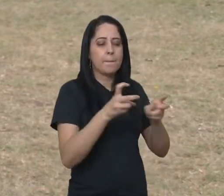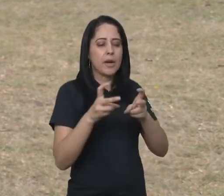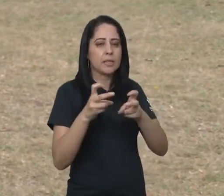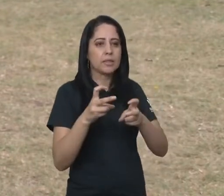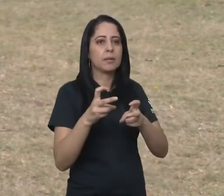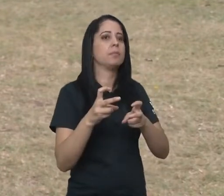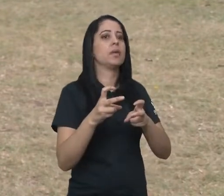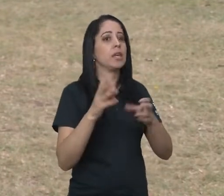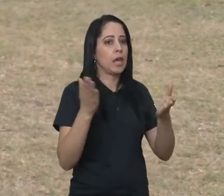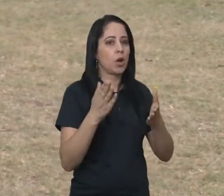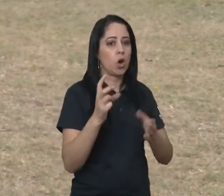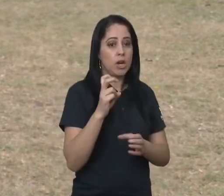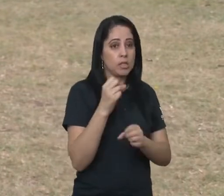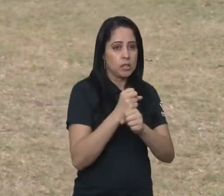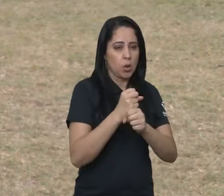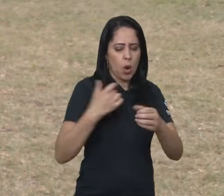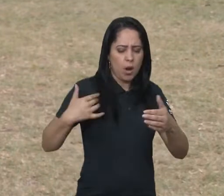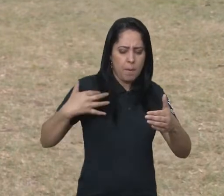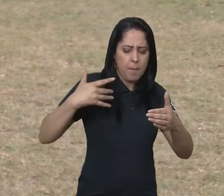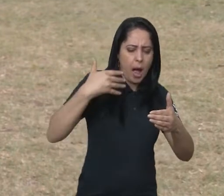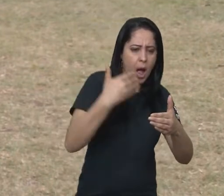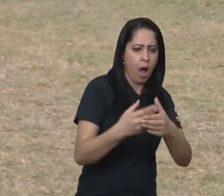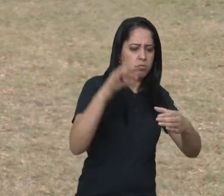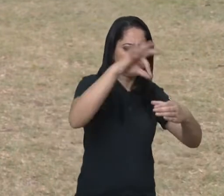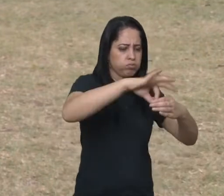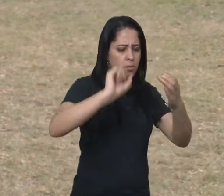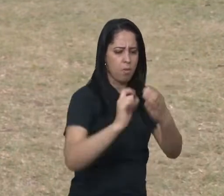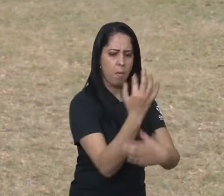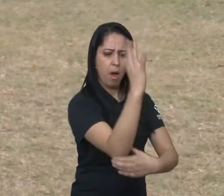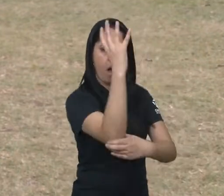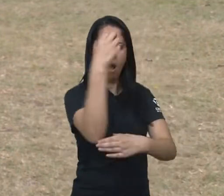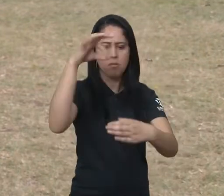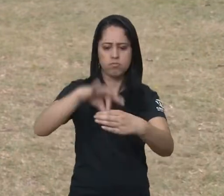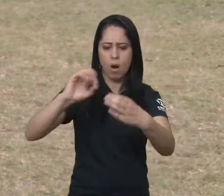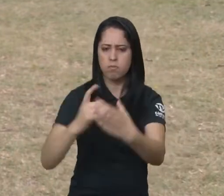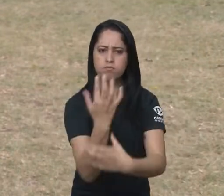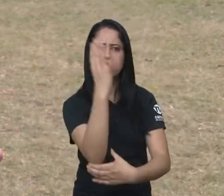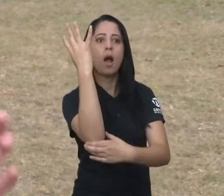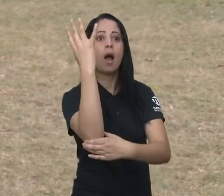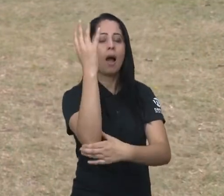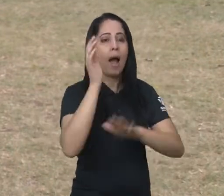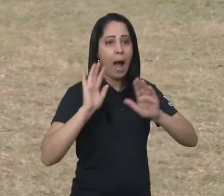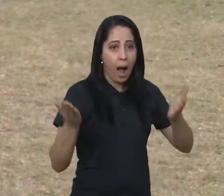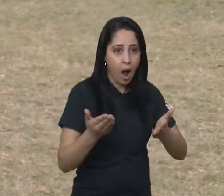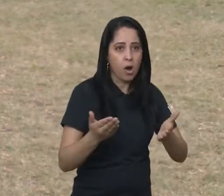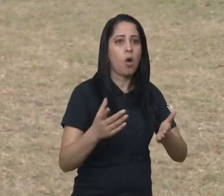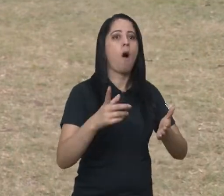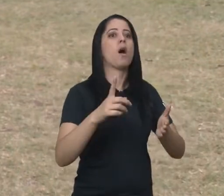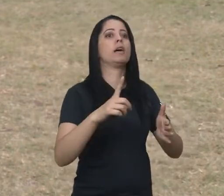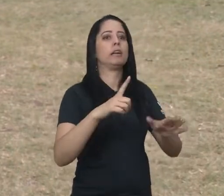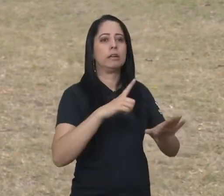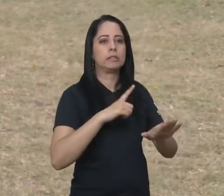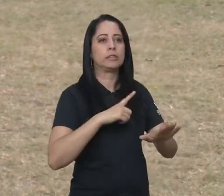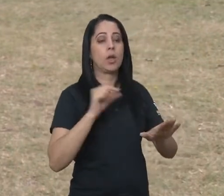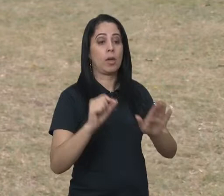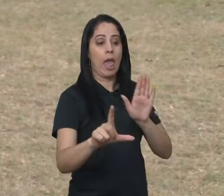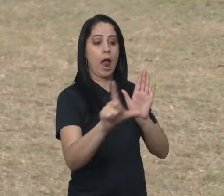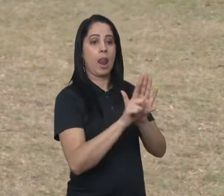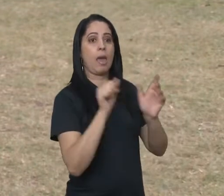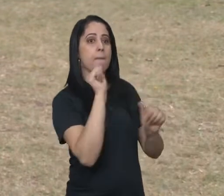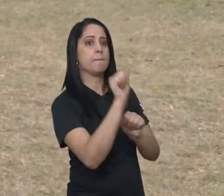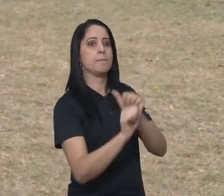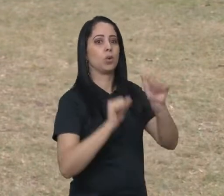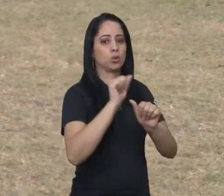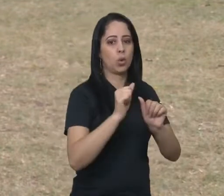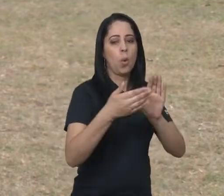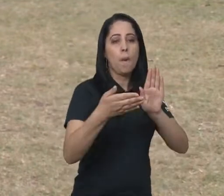anos plantando mais árvores do que retiramos, né, atualmente, e agora houve uma organização dessa legislação